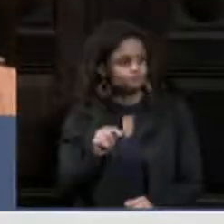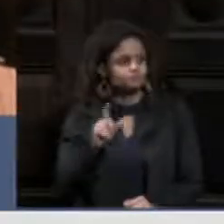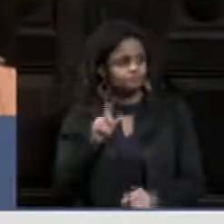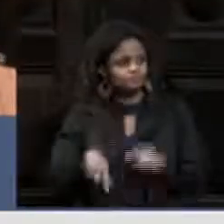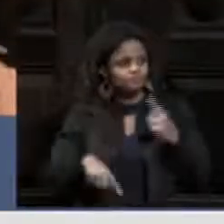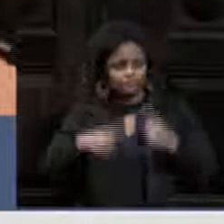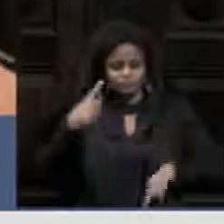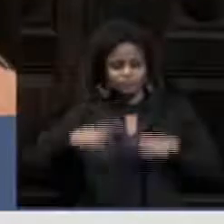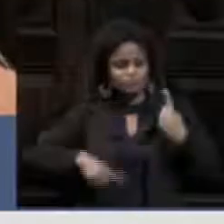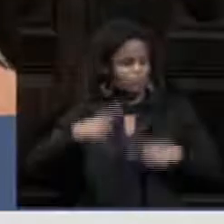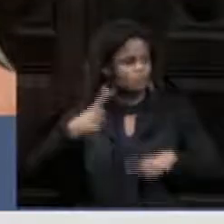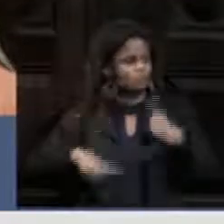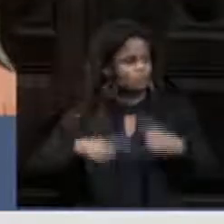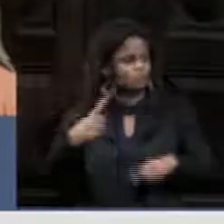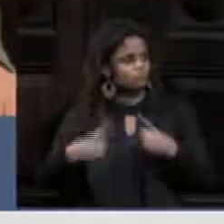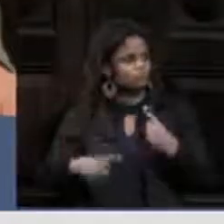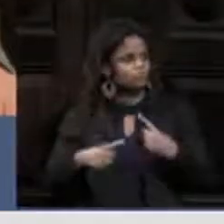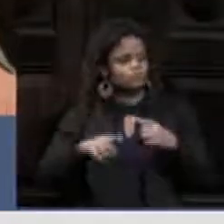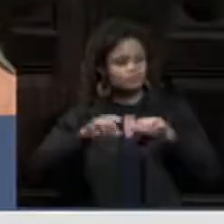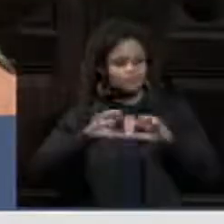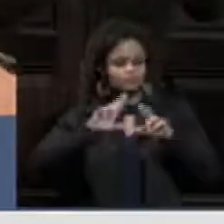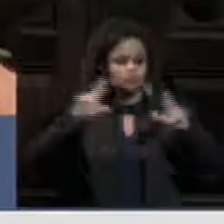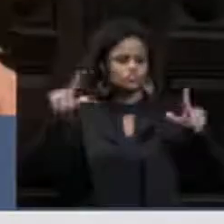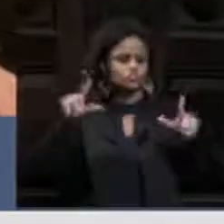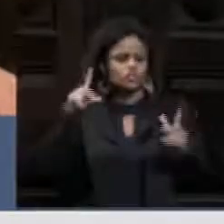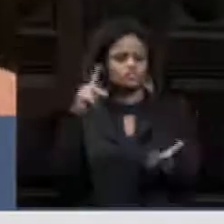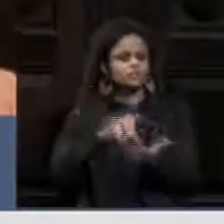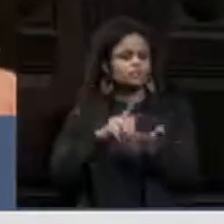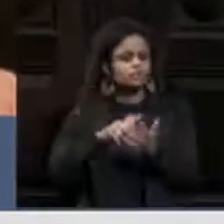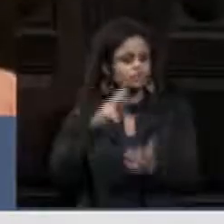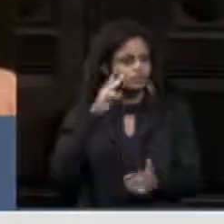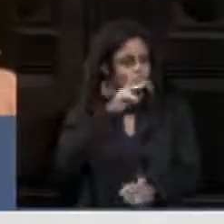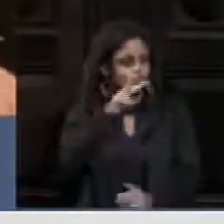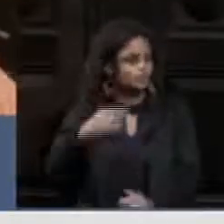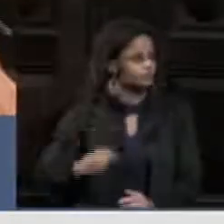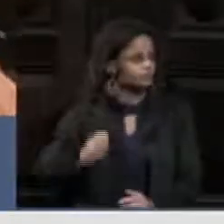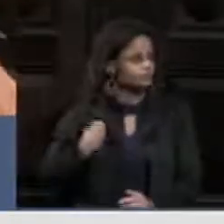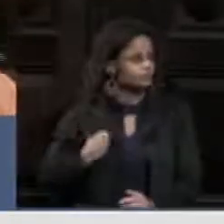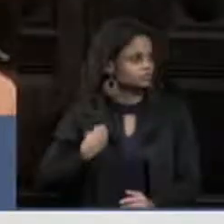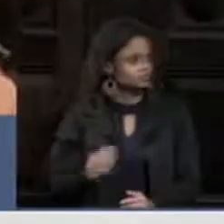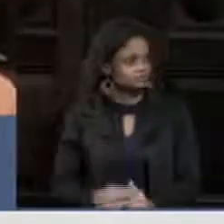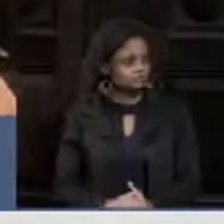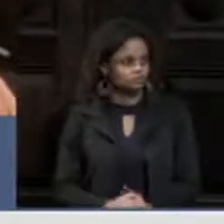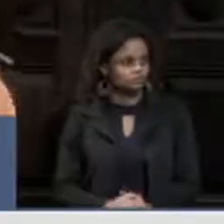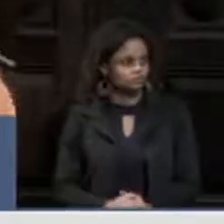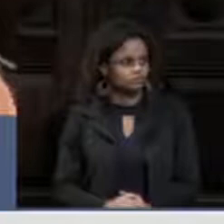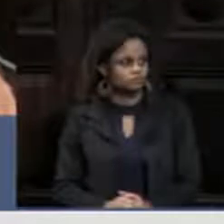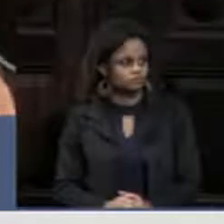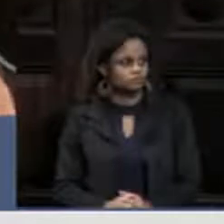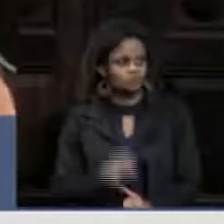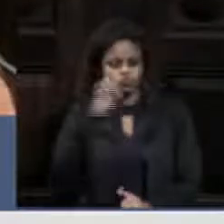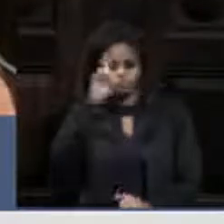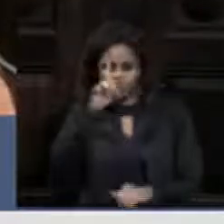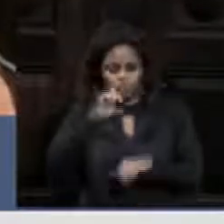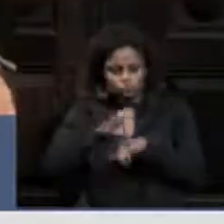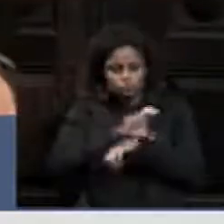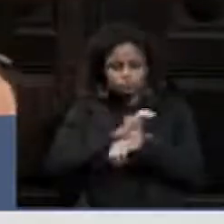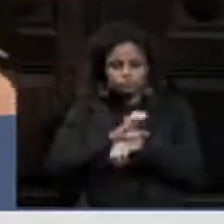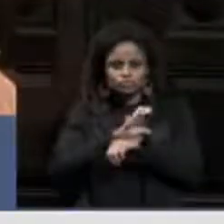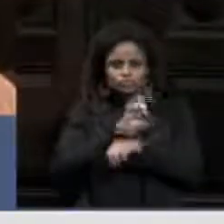totalmente dissociada da nossa realidade. O direito constitucional de ir e vir